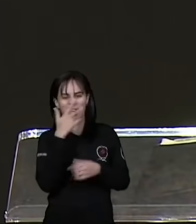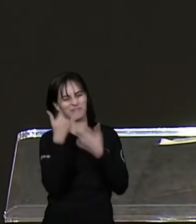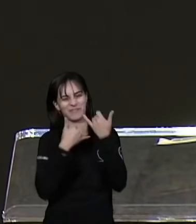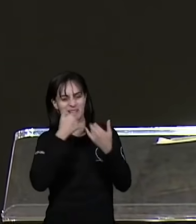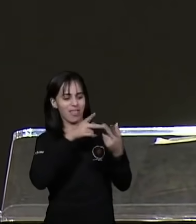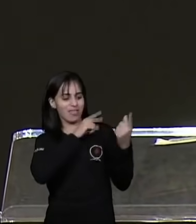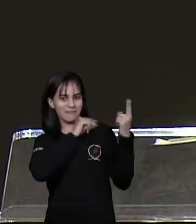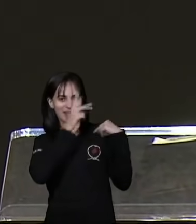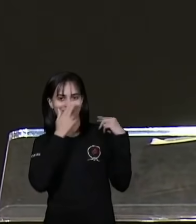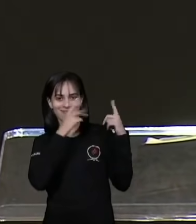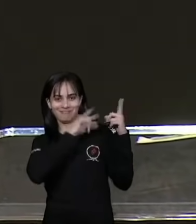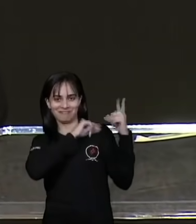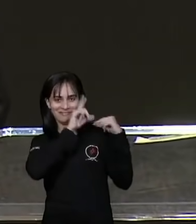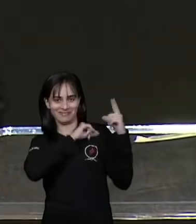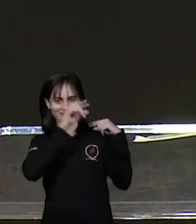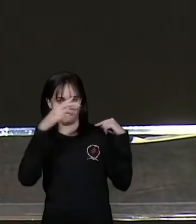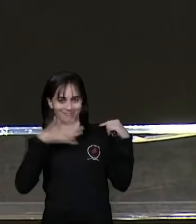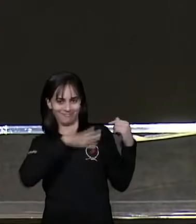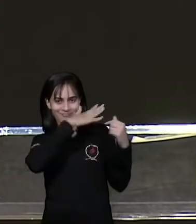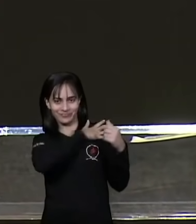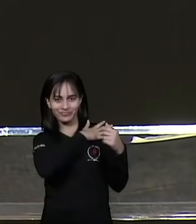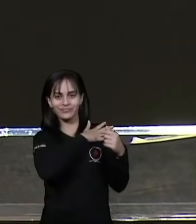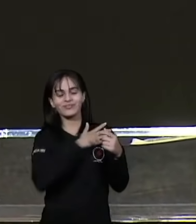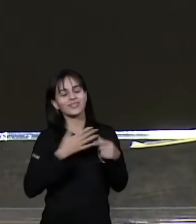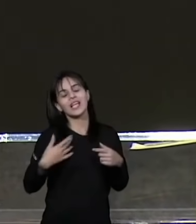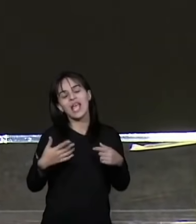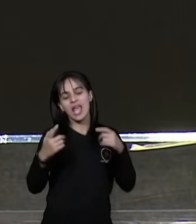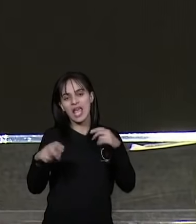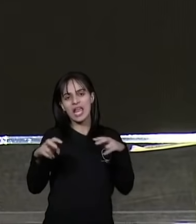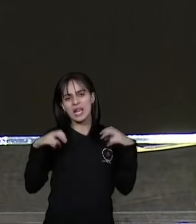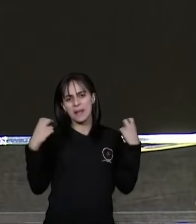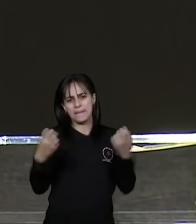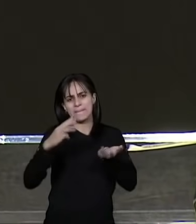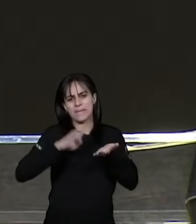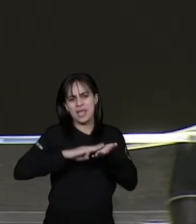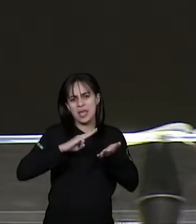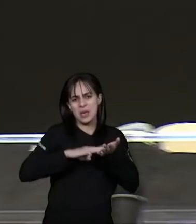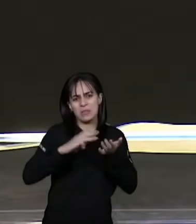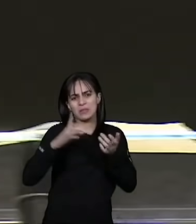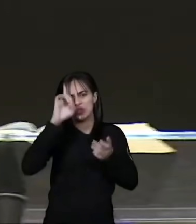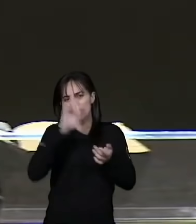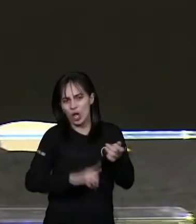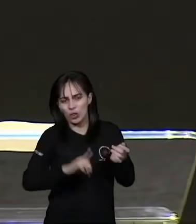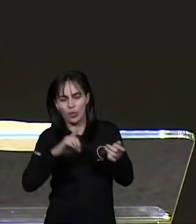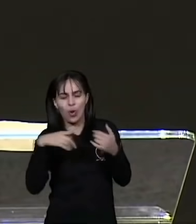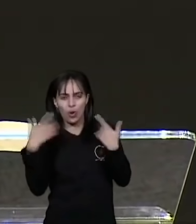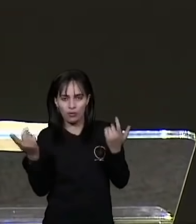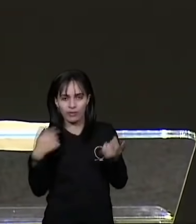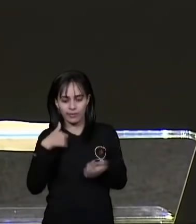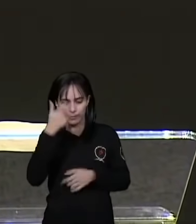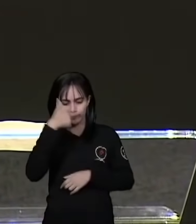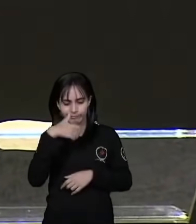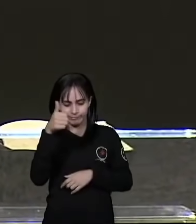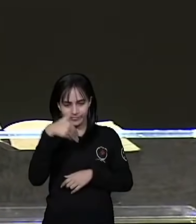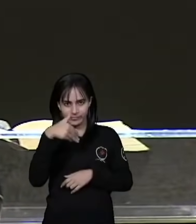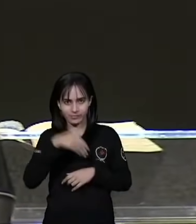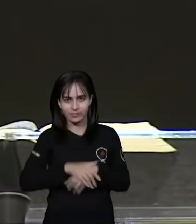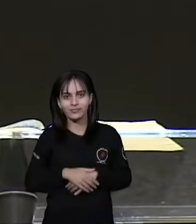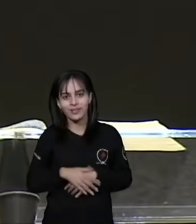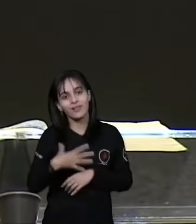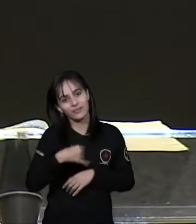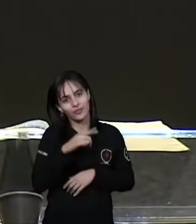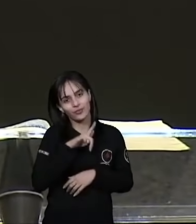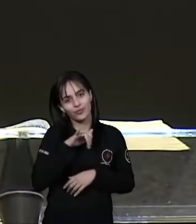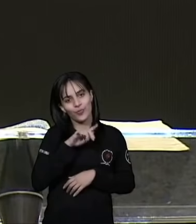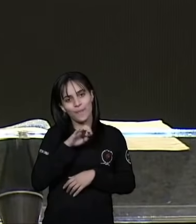4-estrelas da Assembleia de Deus era um dos líderes e membros da mesa diretora da convenção era um zé ruela filho de